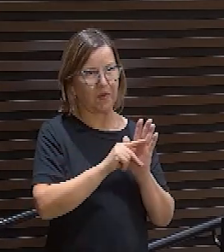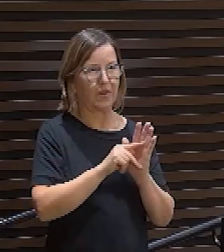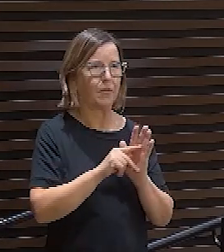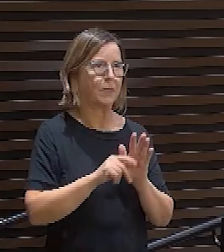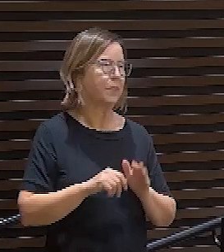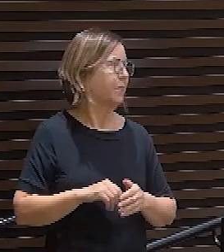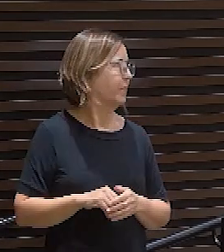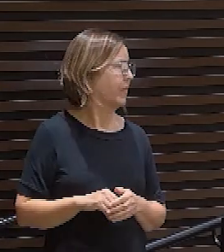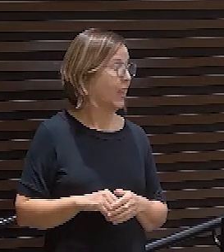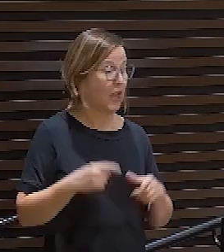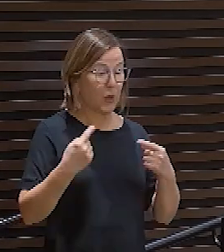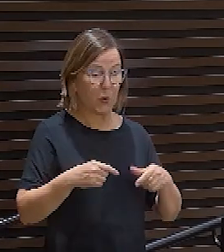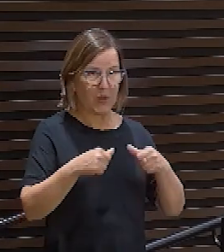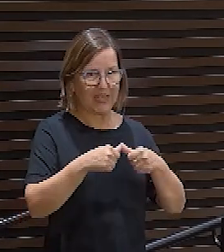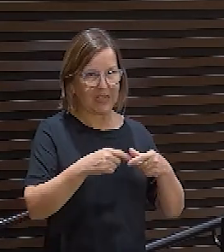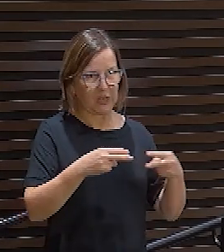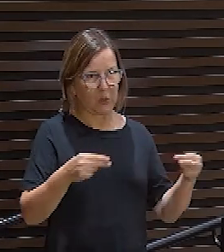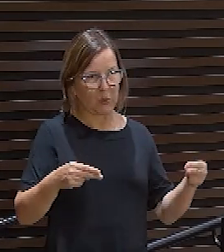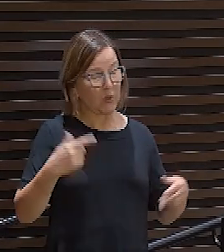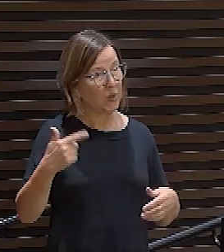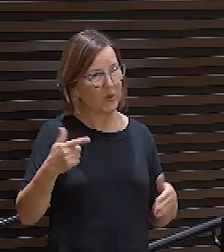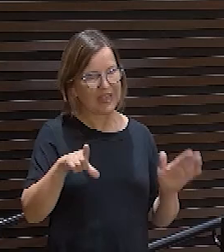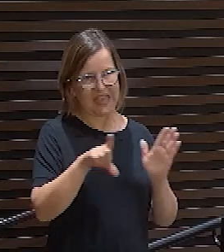simplesmente não há lei.